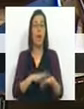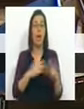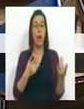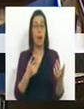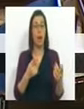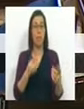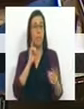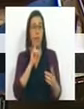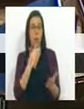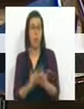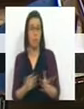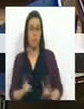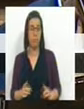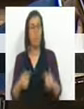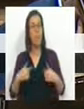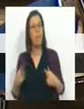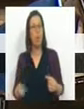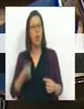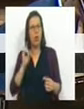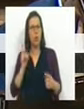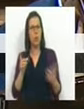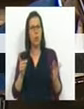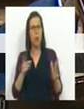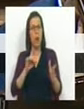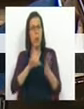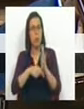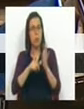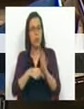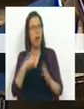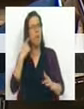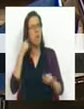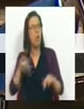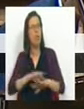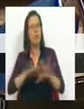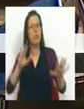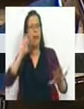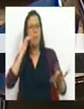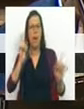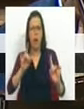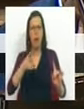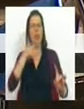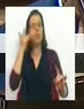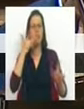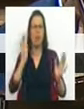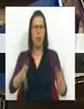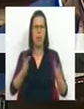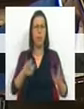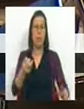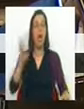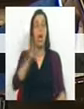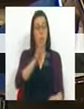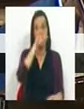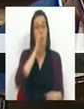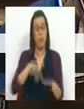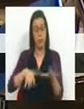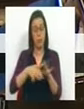não valoriza. Não estamos a despejar quilos e quilos de projetos, como eu já ouvi aqui hoje. Deixemos de demagogias. O anterior